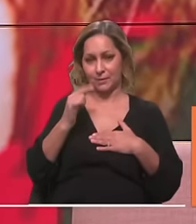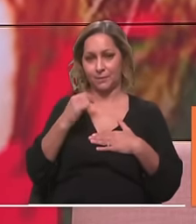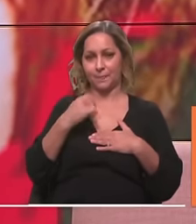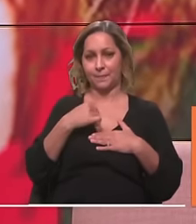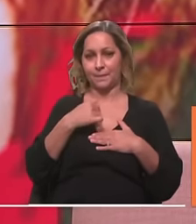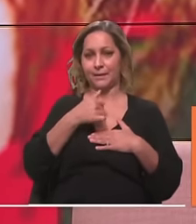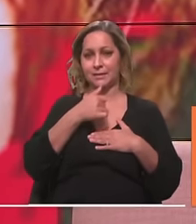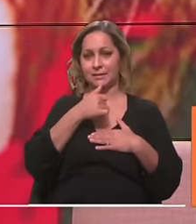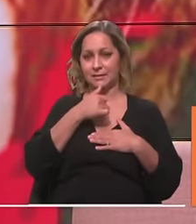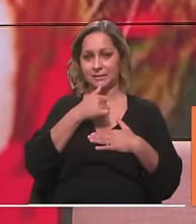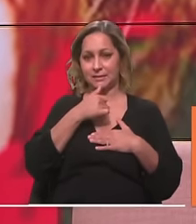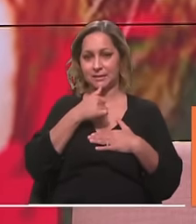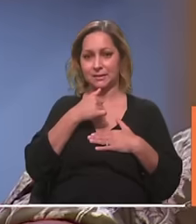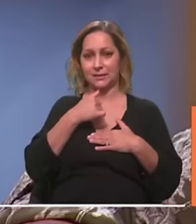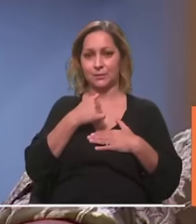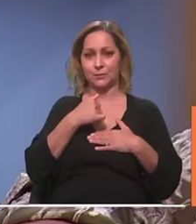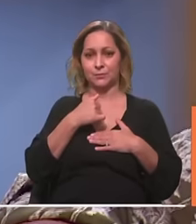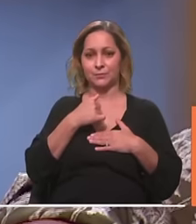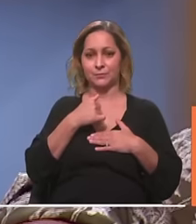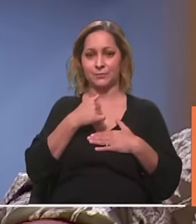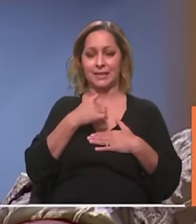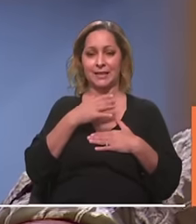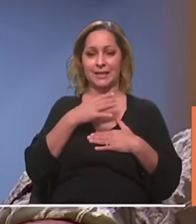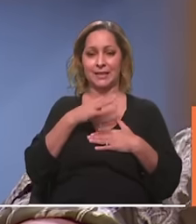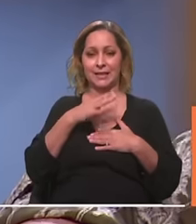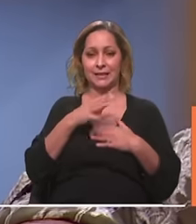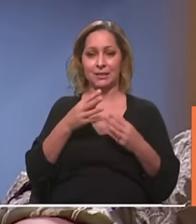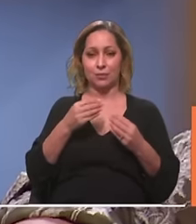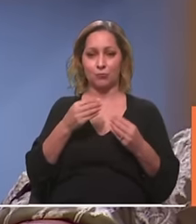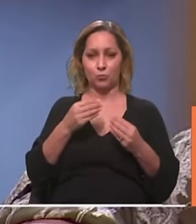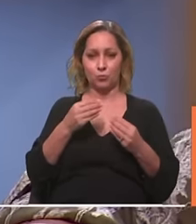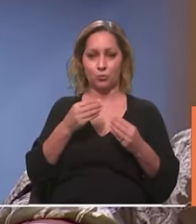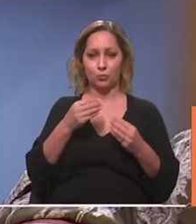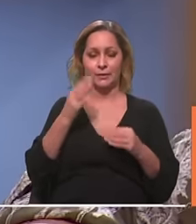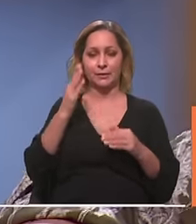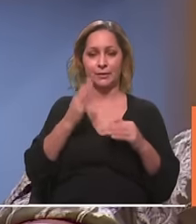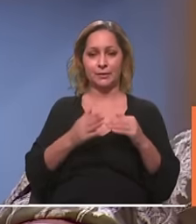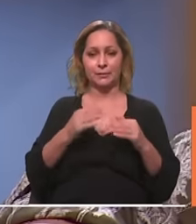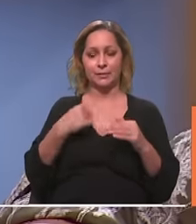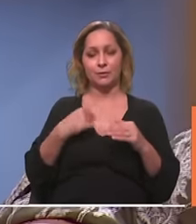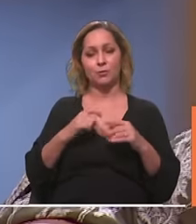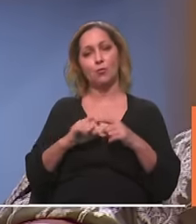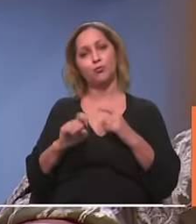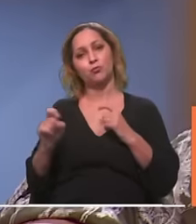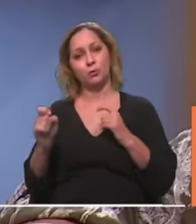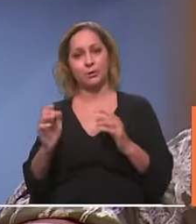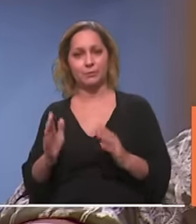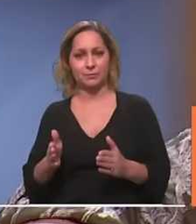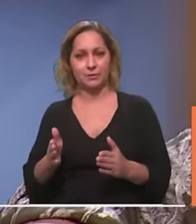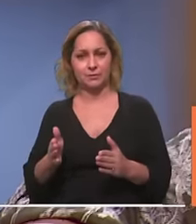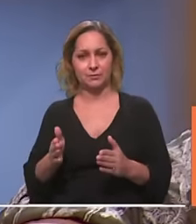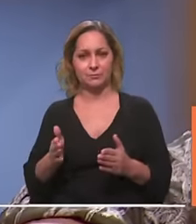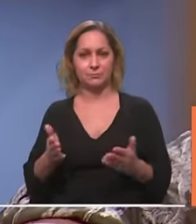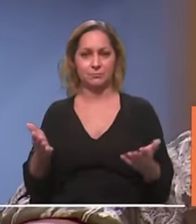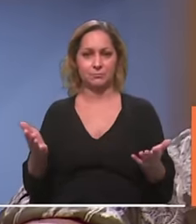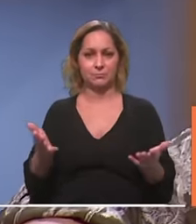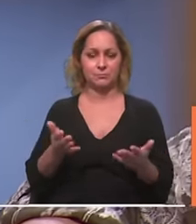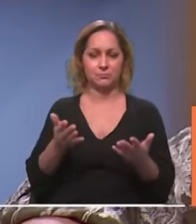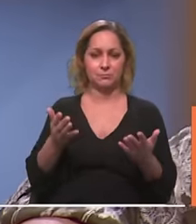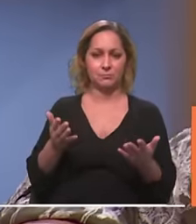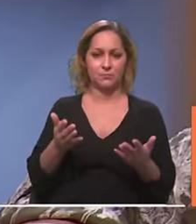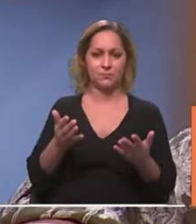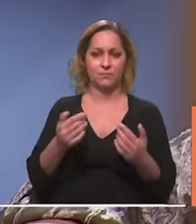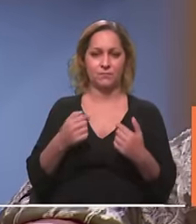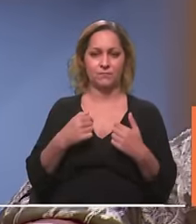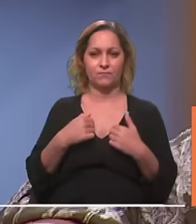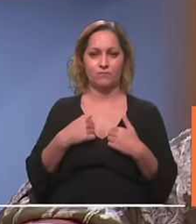quase de fugir daquilo que eu tanto desejei e planei a nível profissional não é de repente eu vejo-me